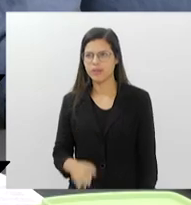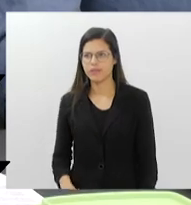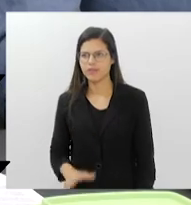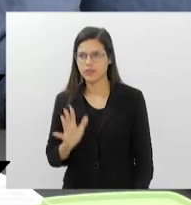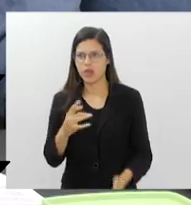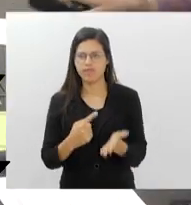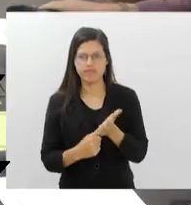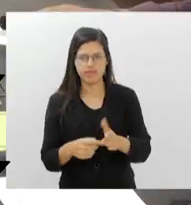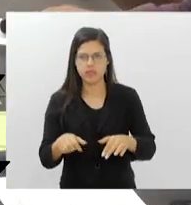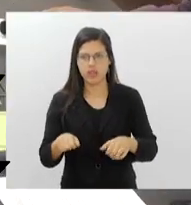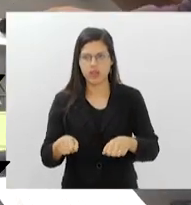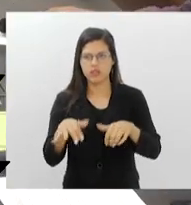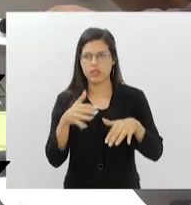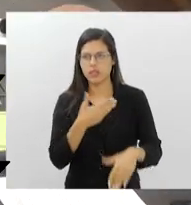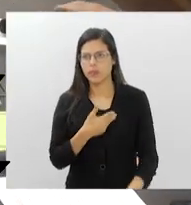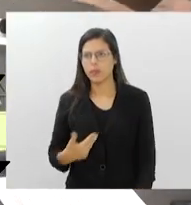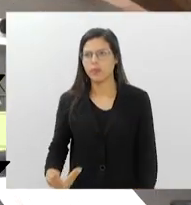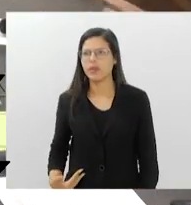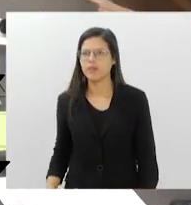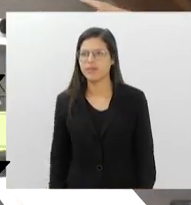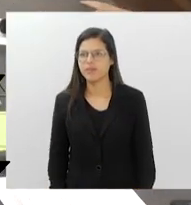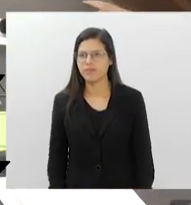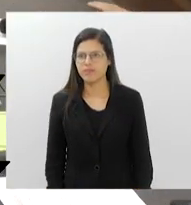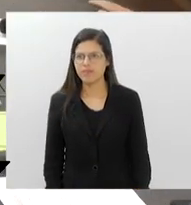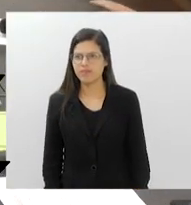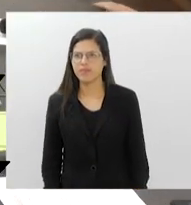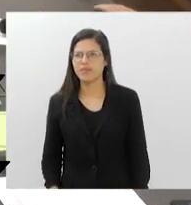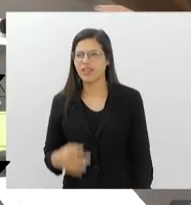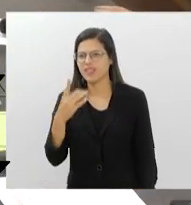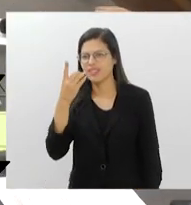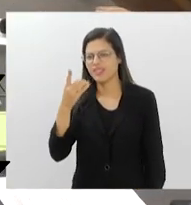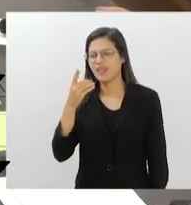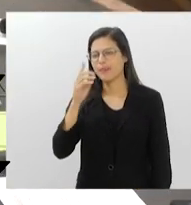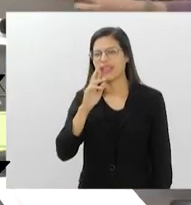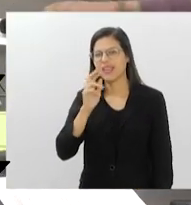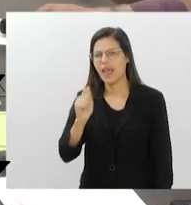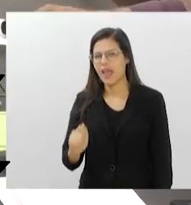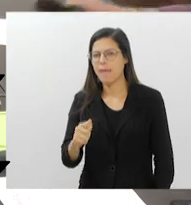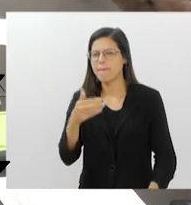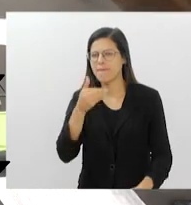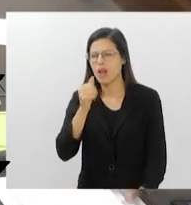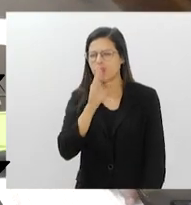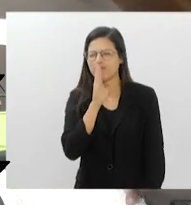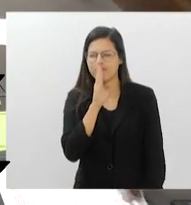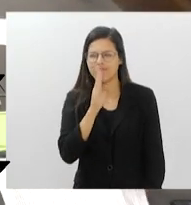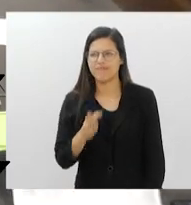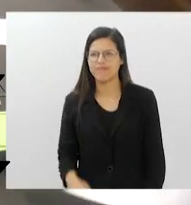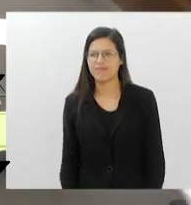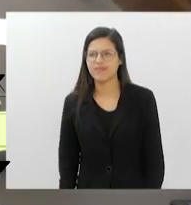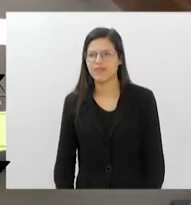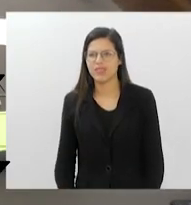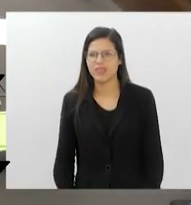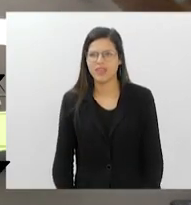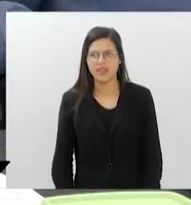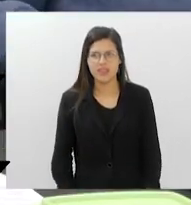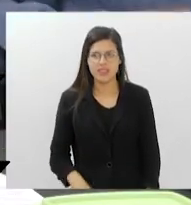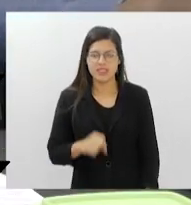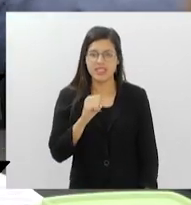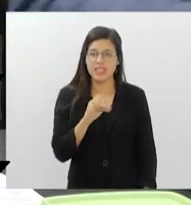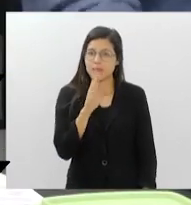públ muito bom Deputado amor prefiro me calar Quem cala